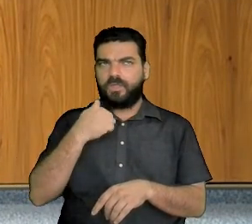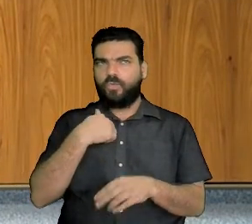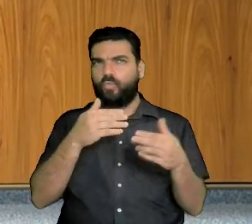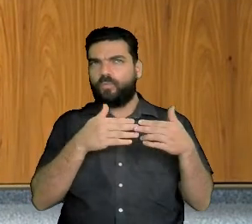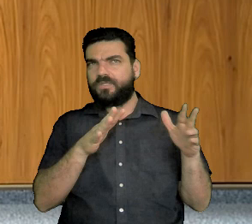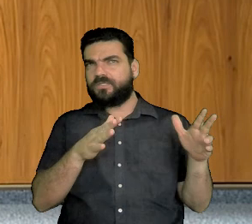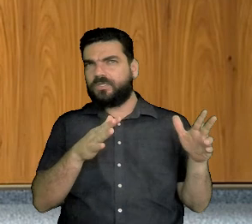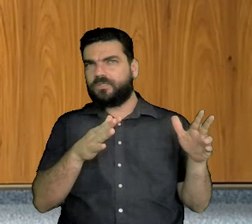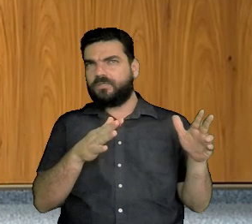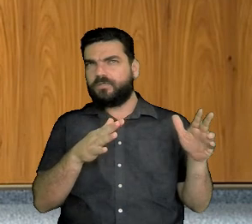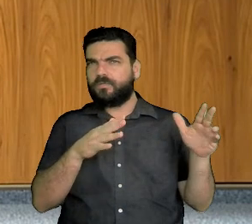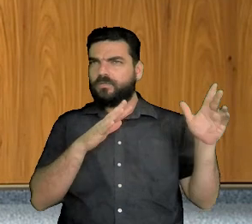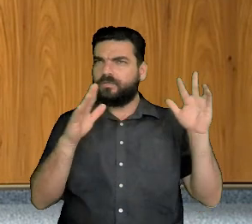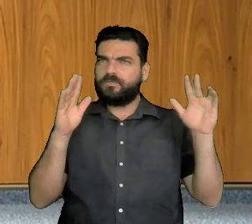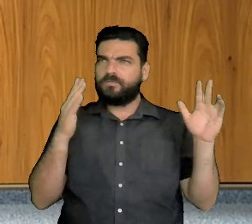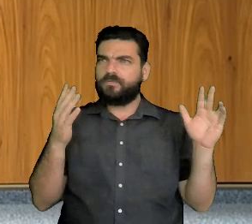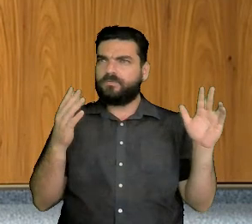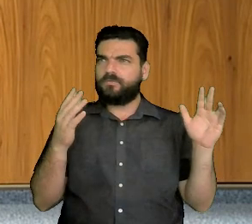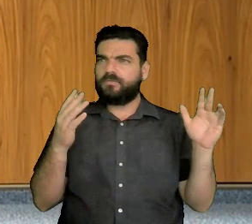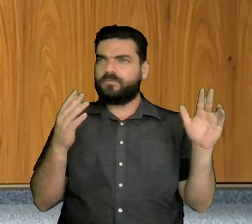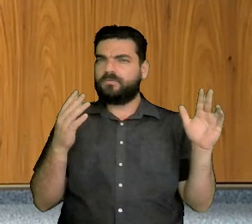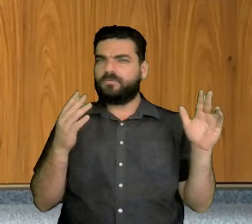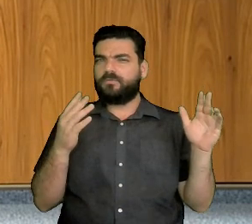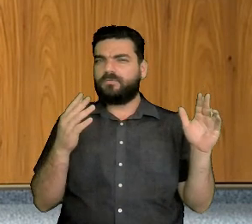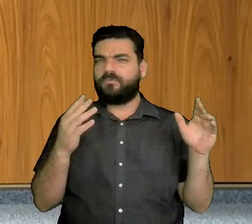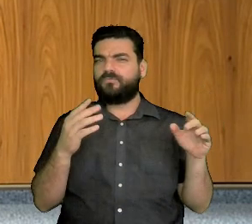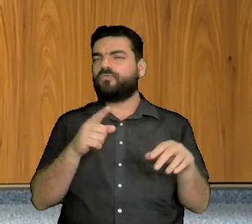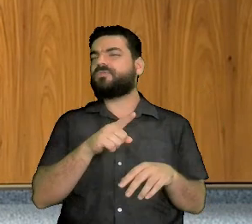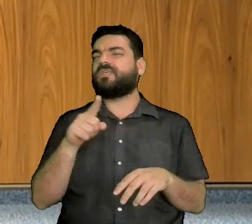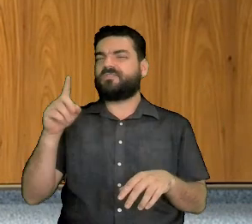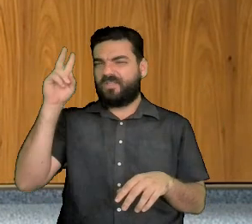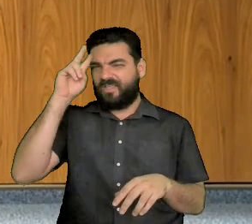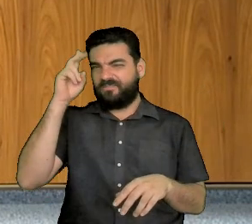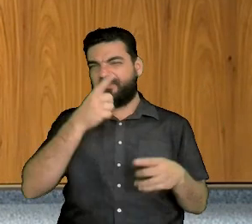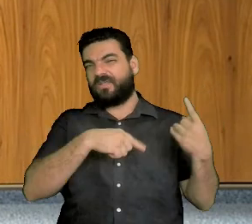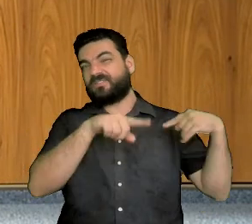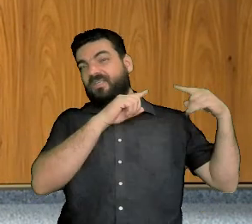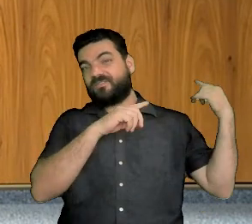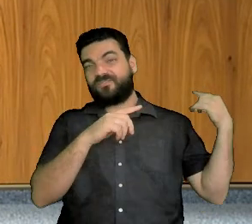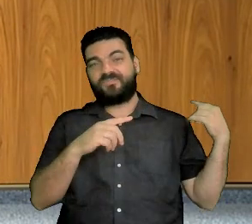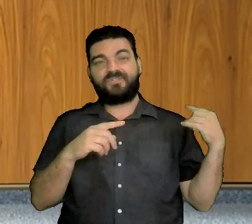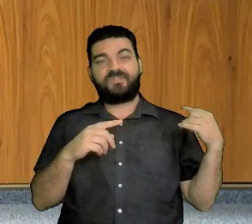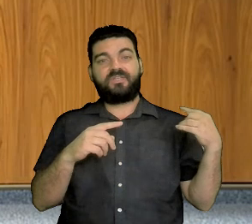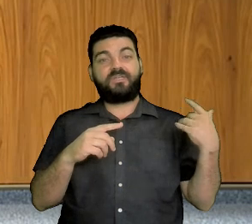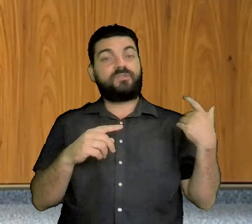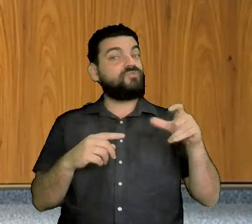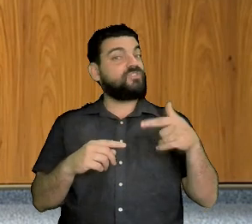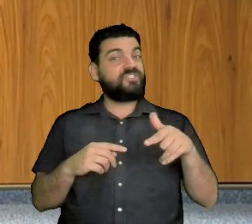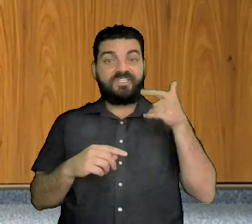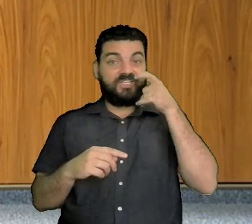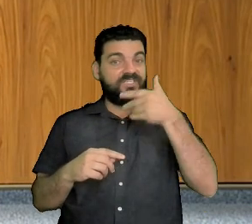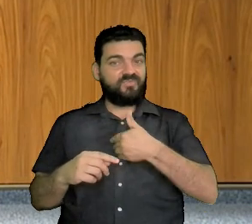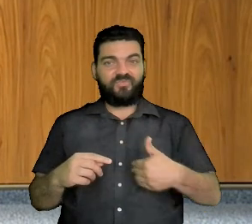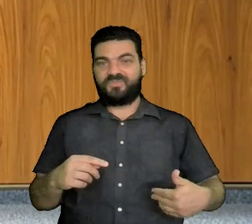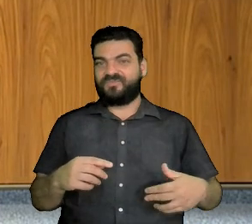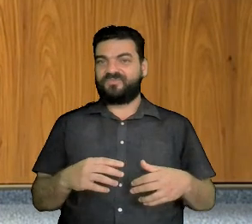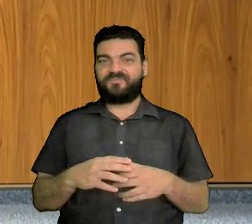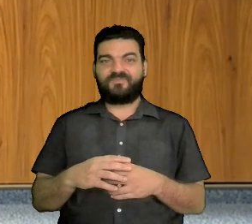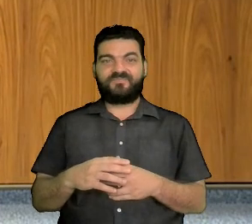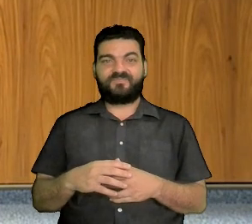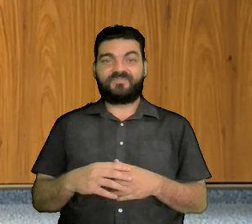era um tanto irracional. Por quê? Eu ingressei na magistratura quando, a doutora Terezinha lembra bem disso